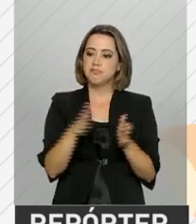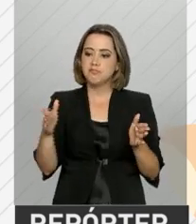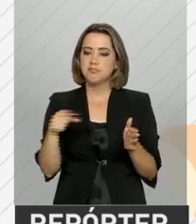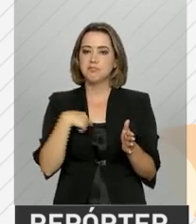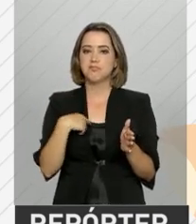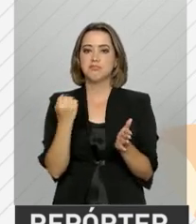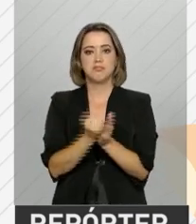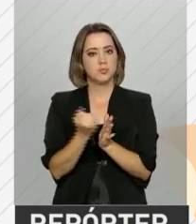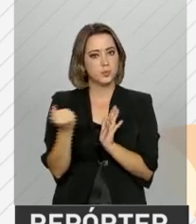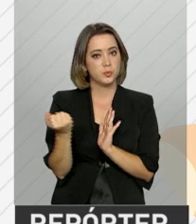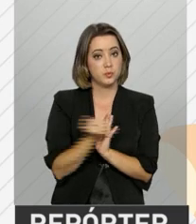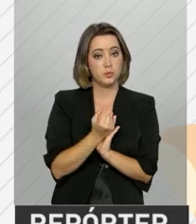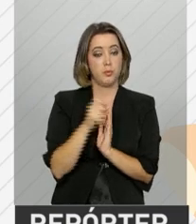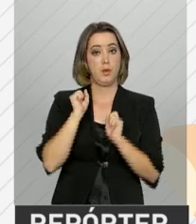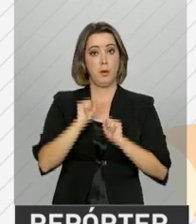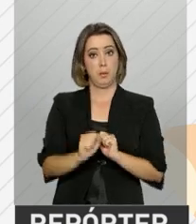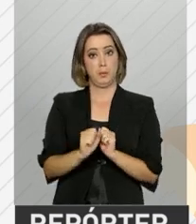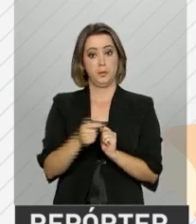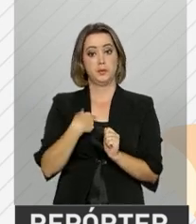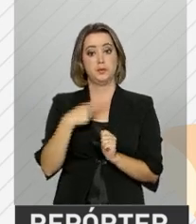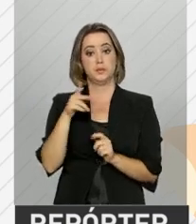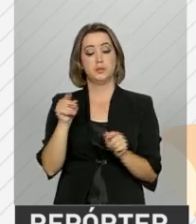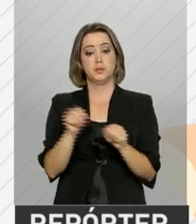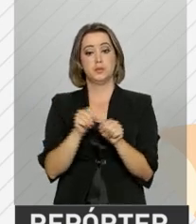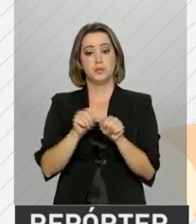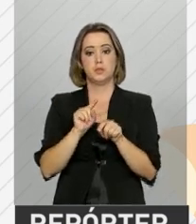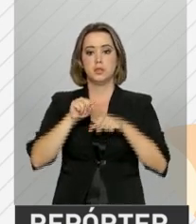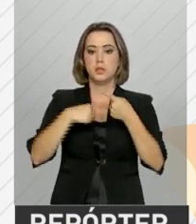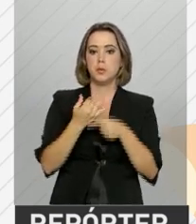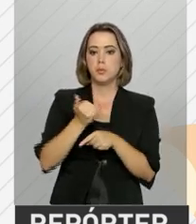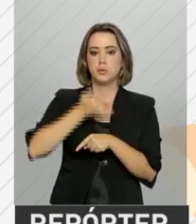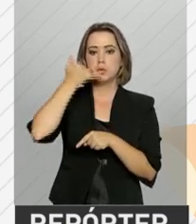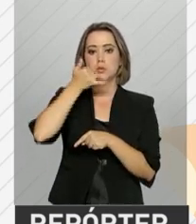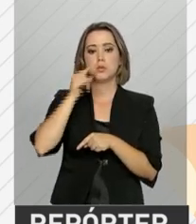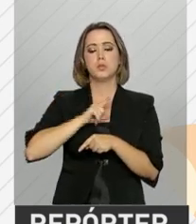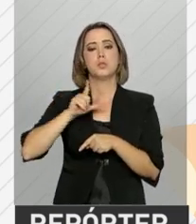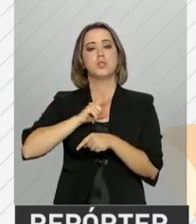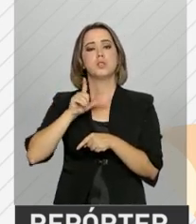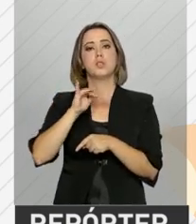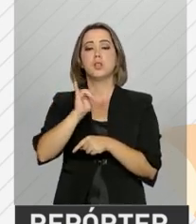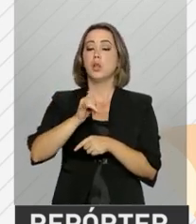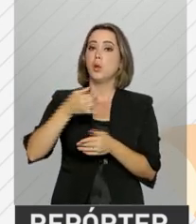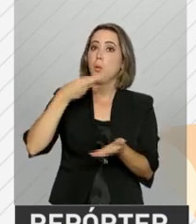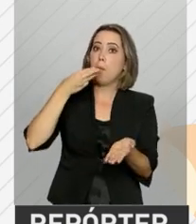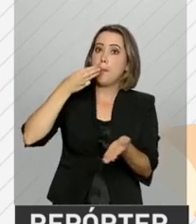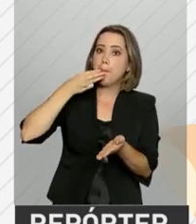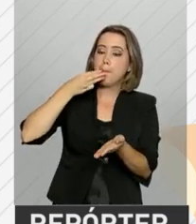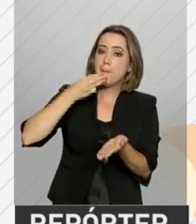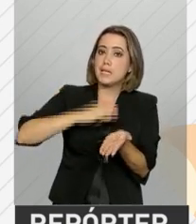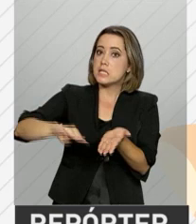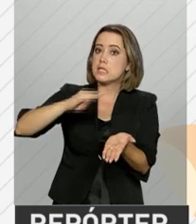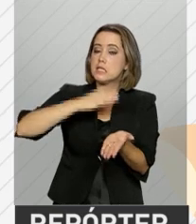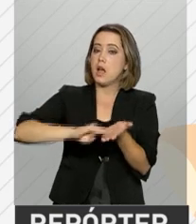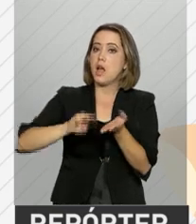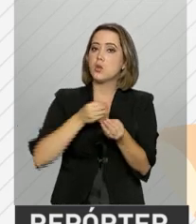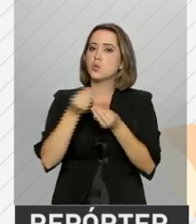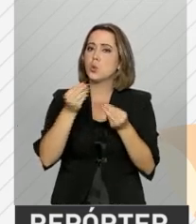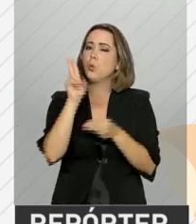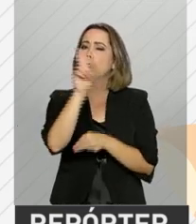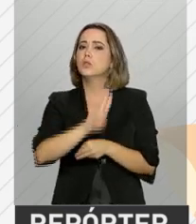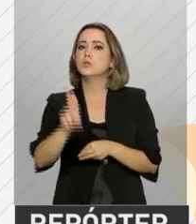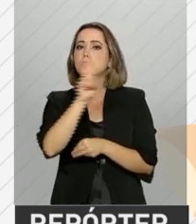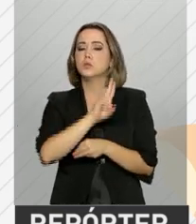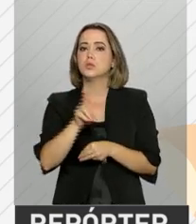plano para poder se programar depois de cada ligação o cliente vai receber uma mensagem com um relatório de consumo os